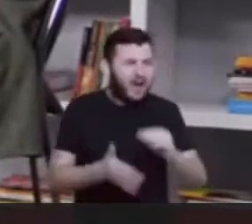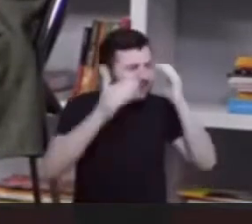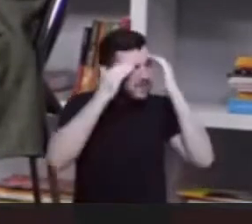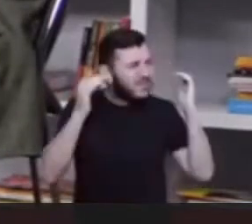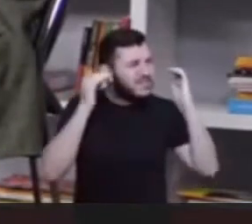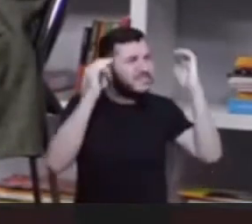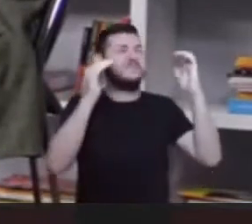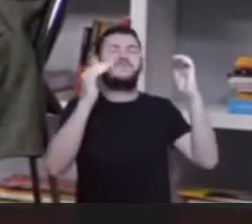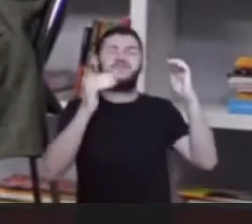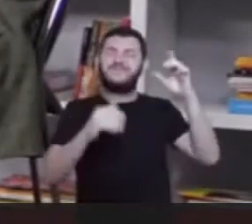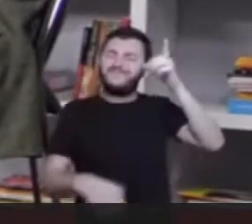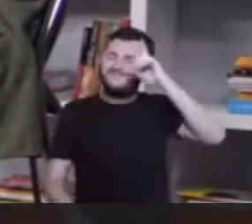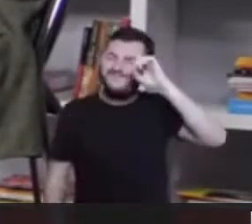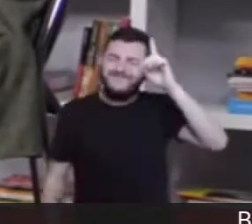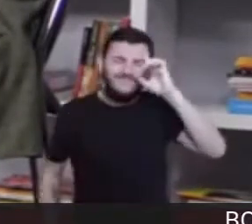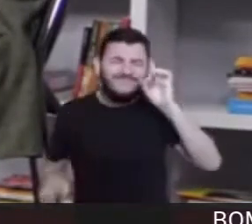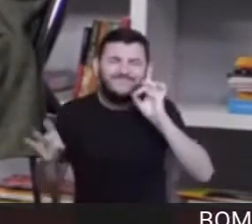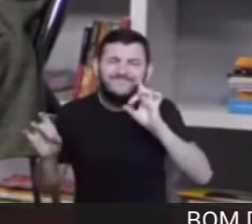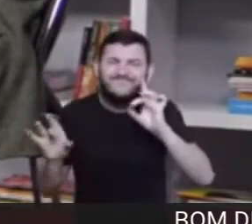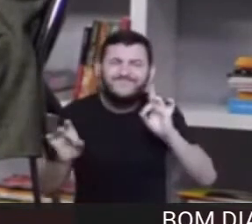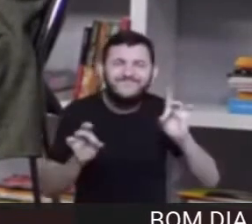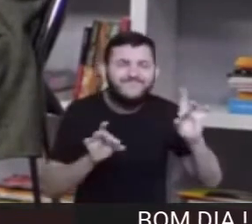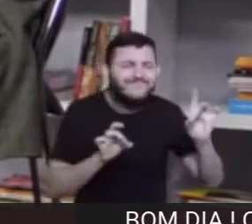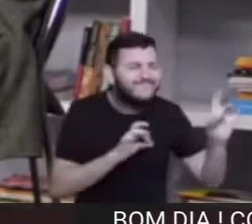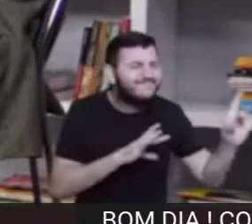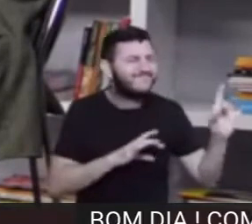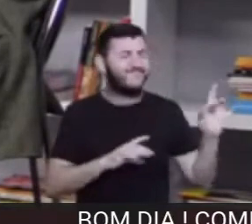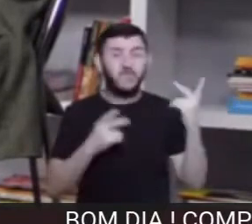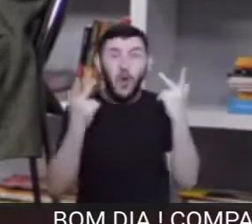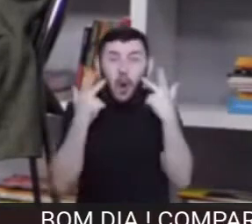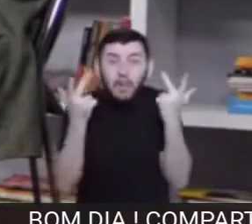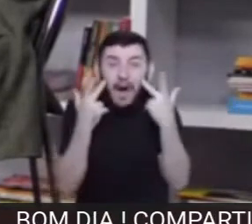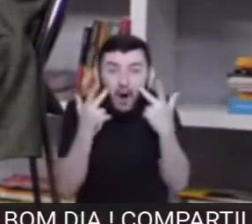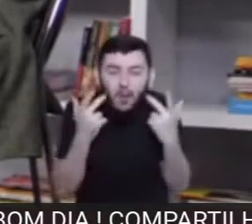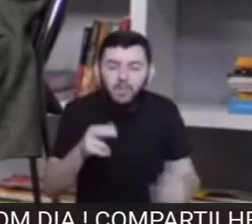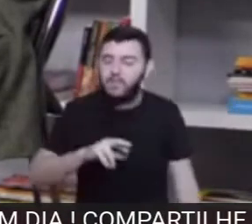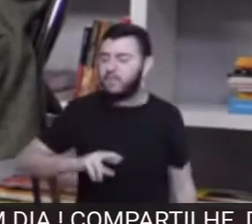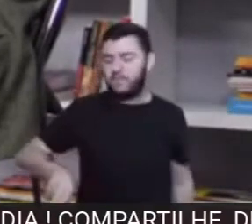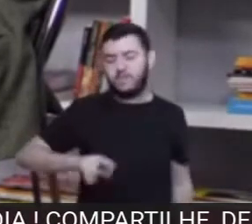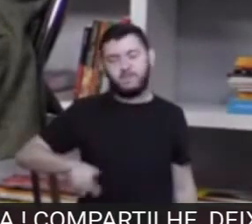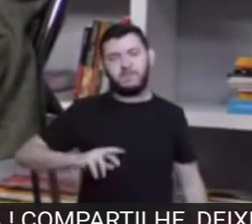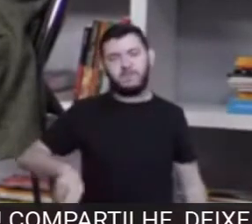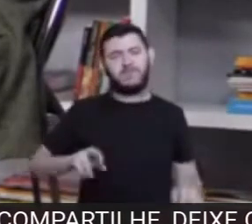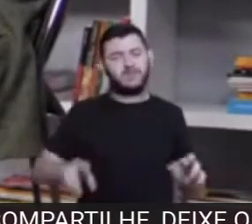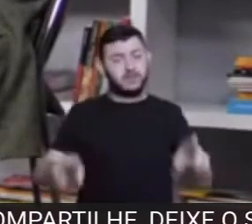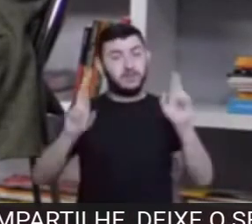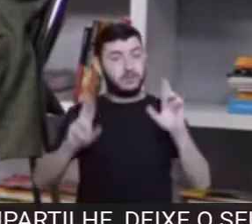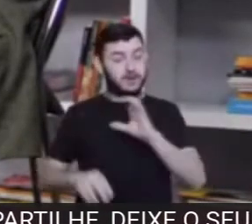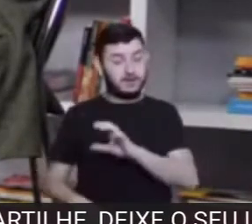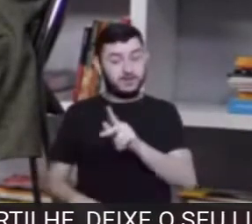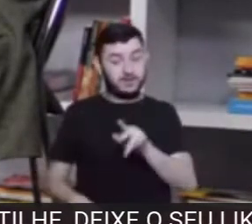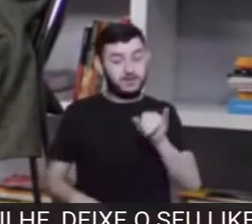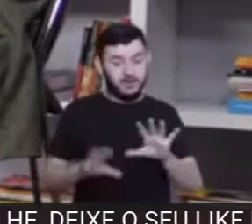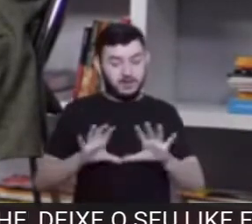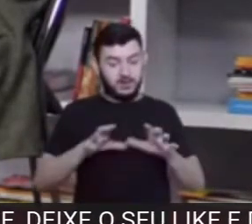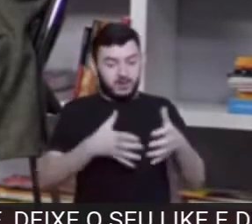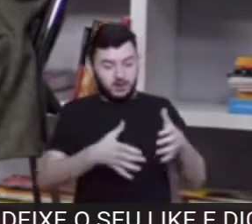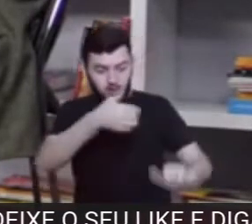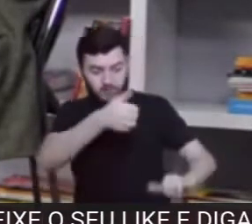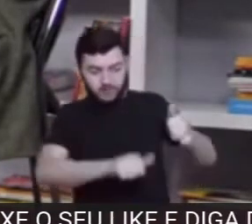eu espero que os membros da CPI tenham visto a atitude dele, porque eu acho que esse cidadão,